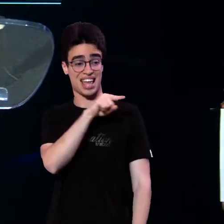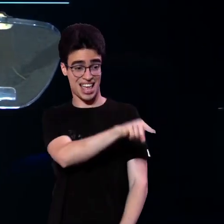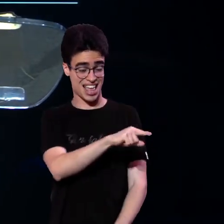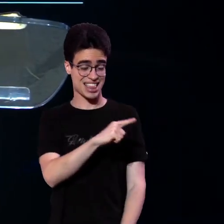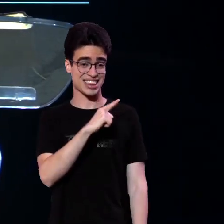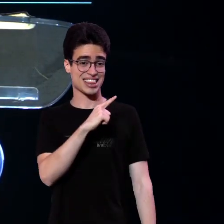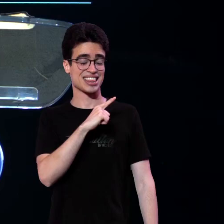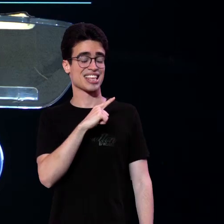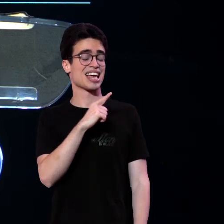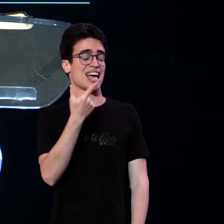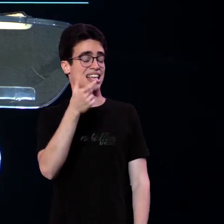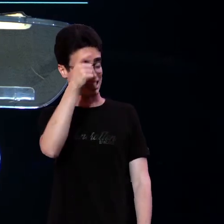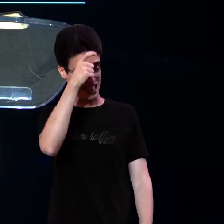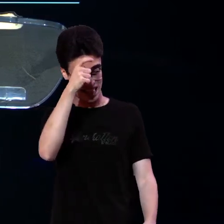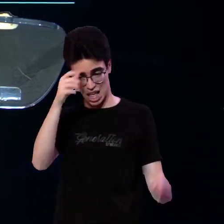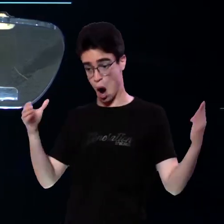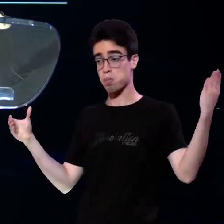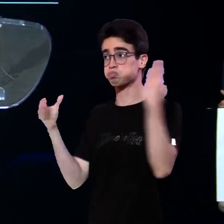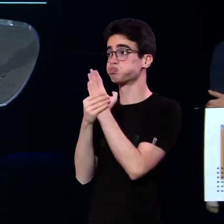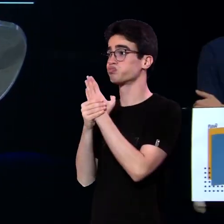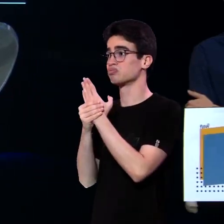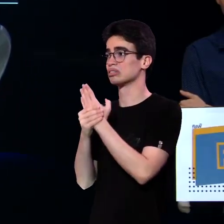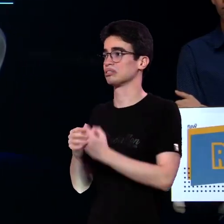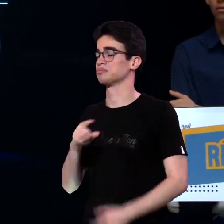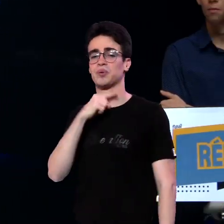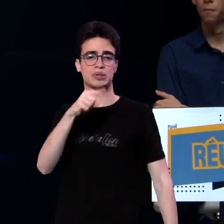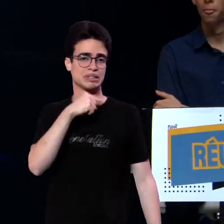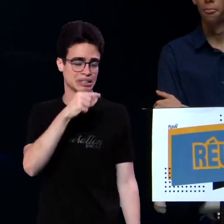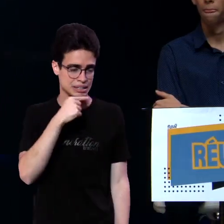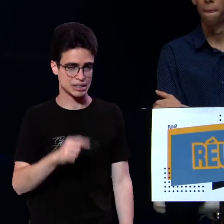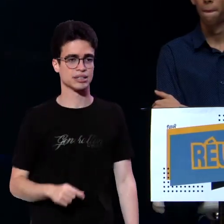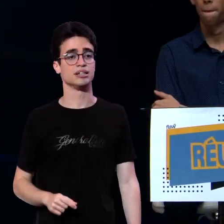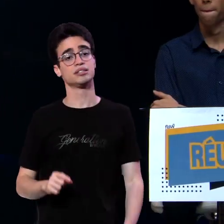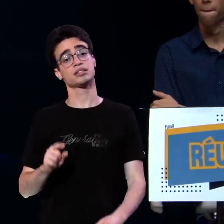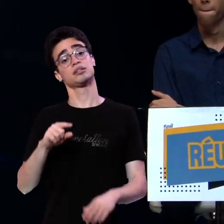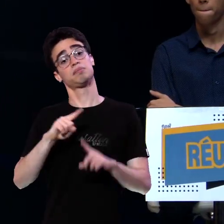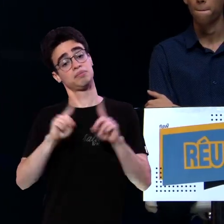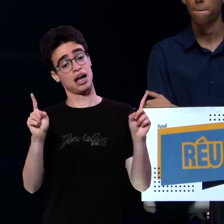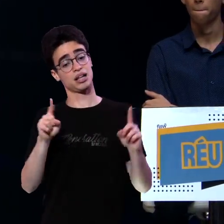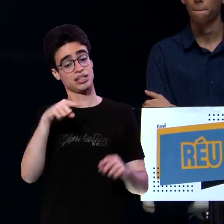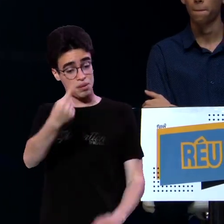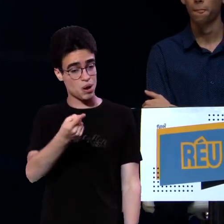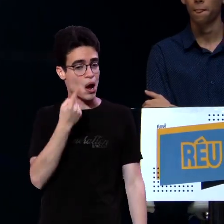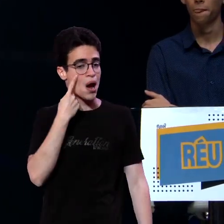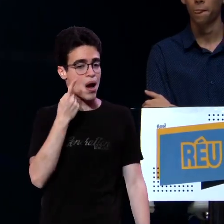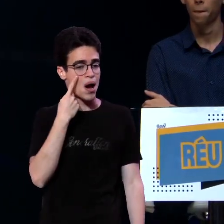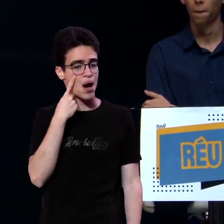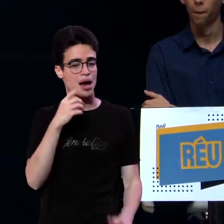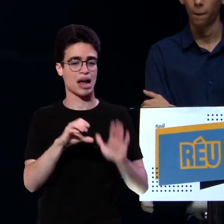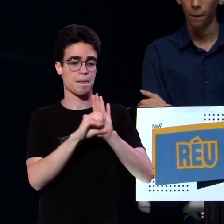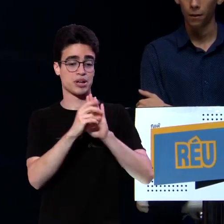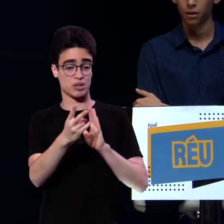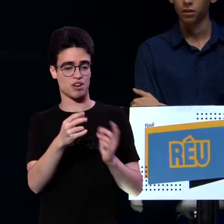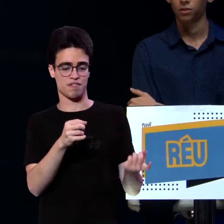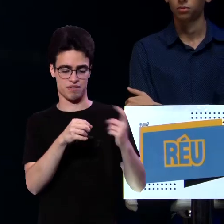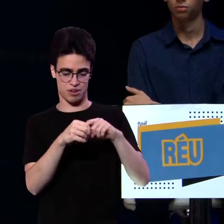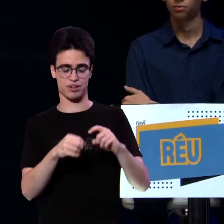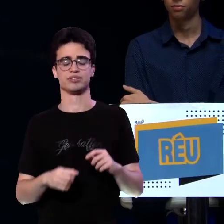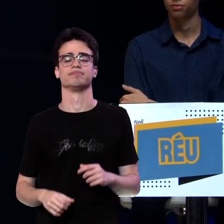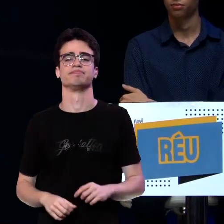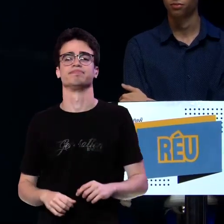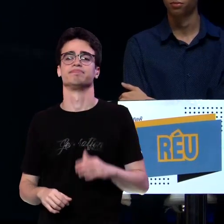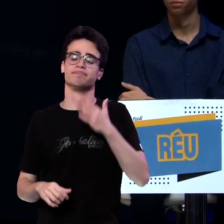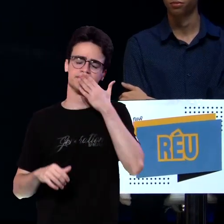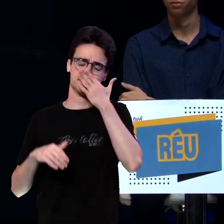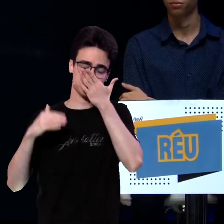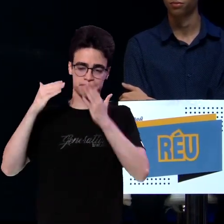deu certo. Mas depois ele volta para falar com Deus no capítulo 2. Em outro dia, os anjos